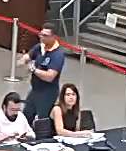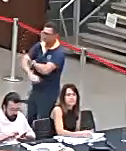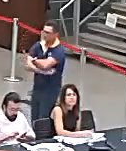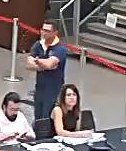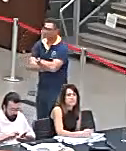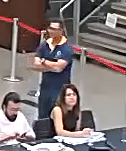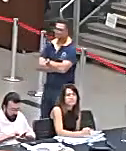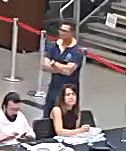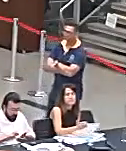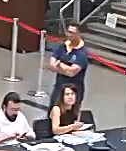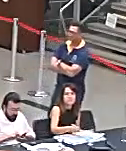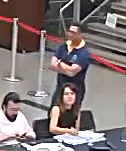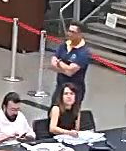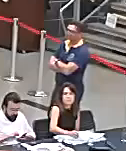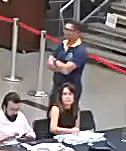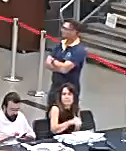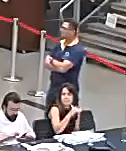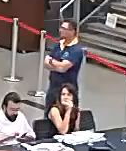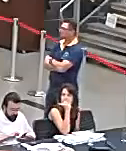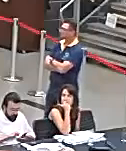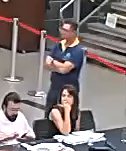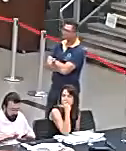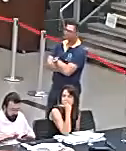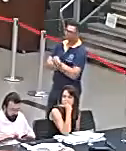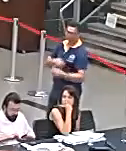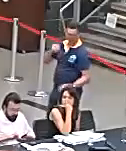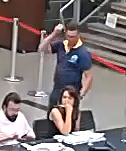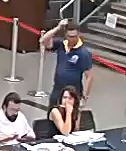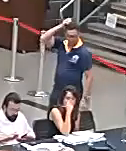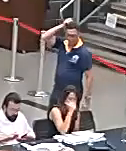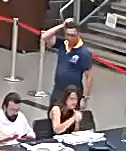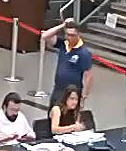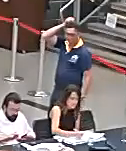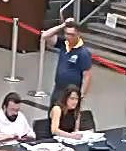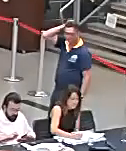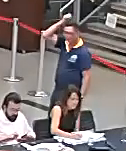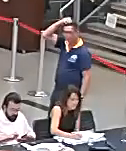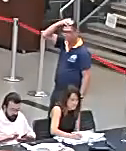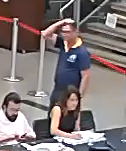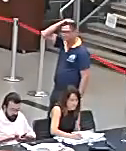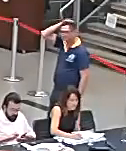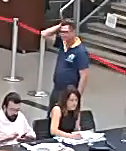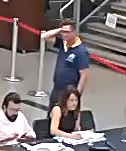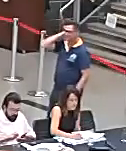para encaminhar lá onde está obrigado